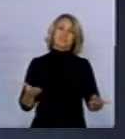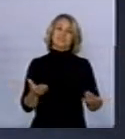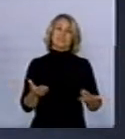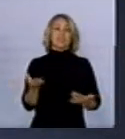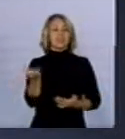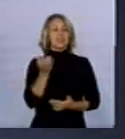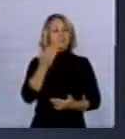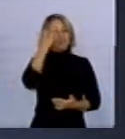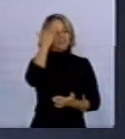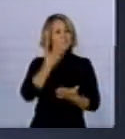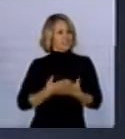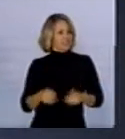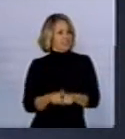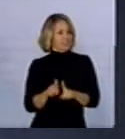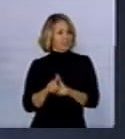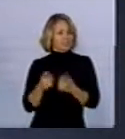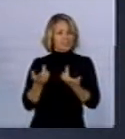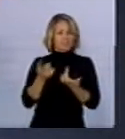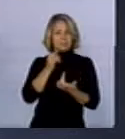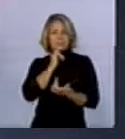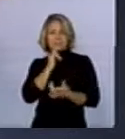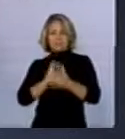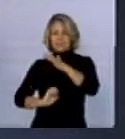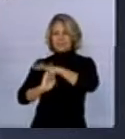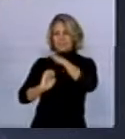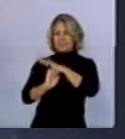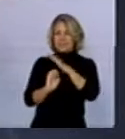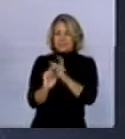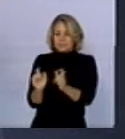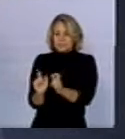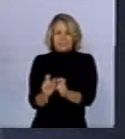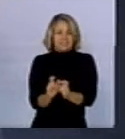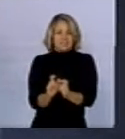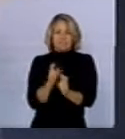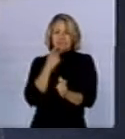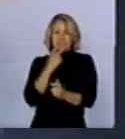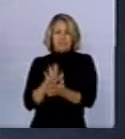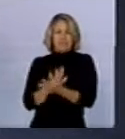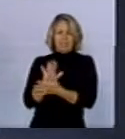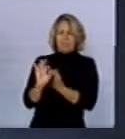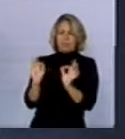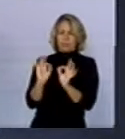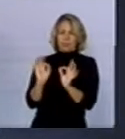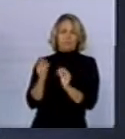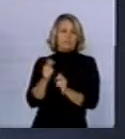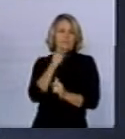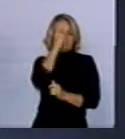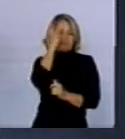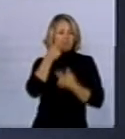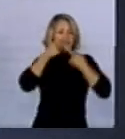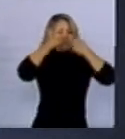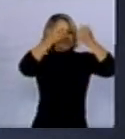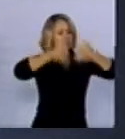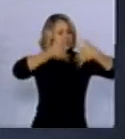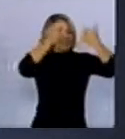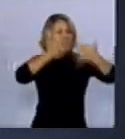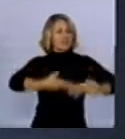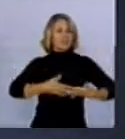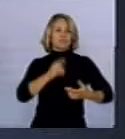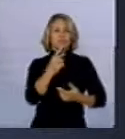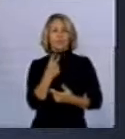quero crer que, em relação a estas empresas, elas não se falou muito. Não houve uma voz muito ativa, à exceção de uma ou